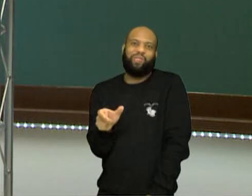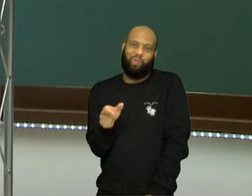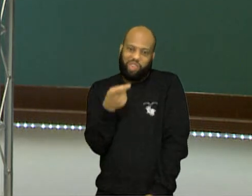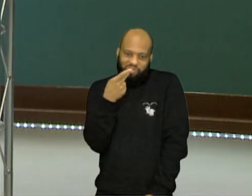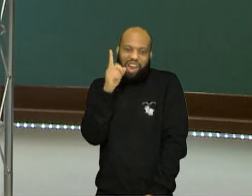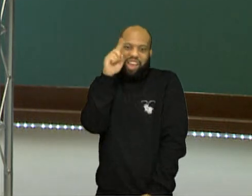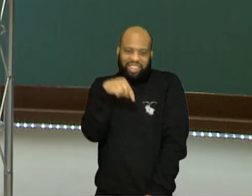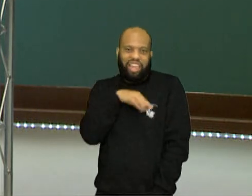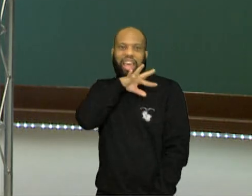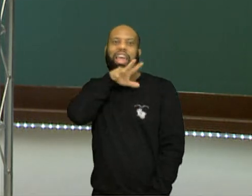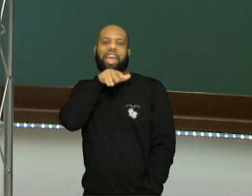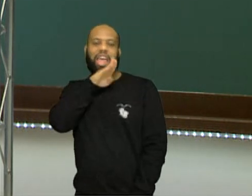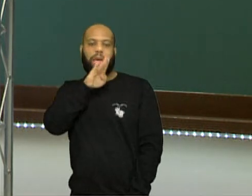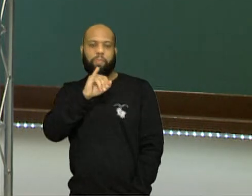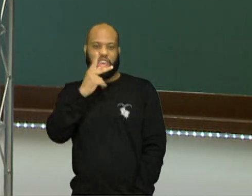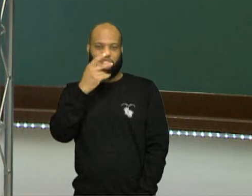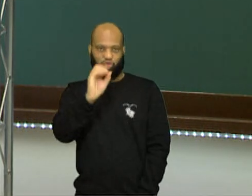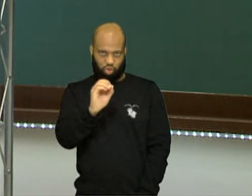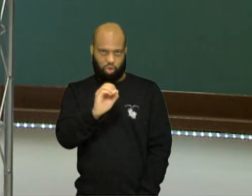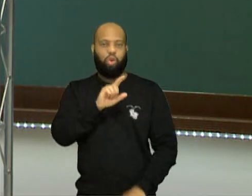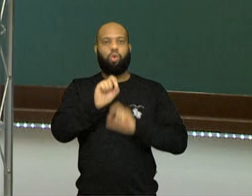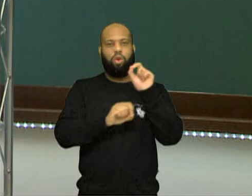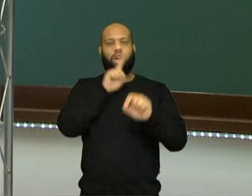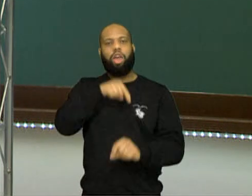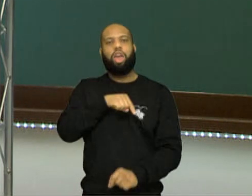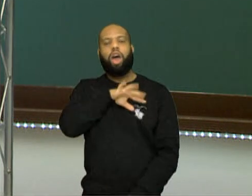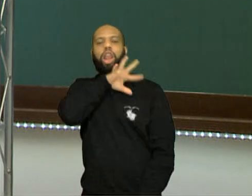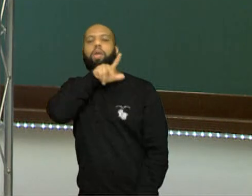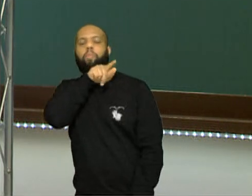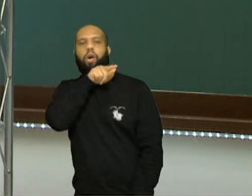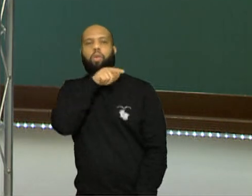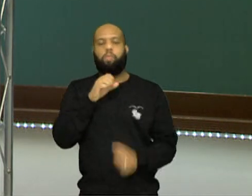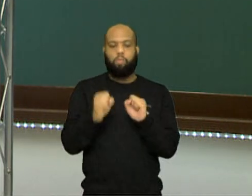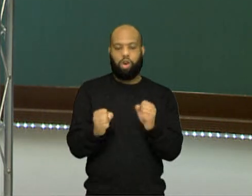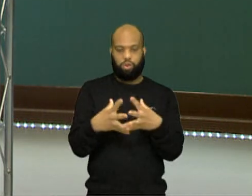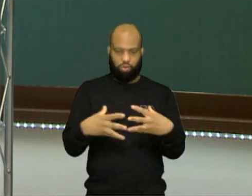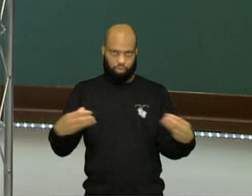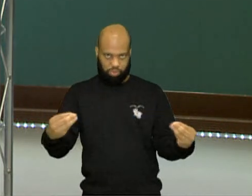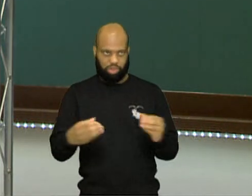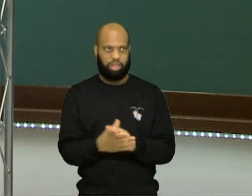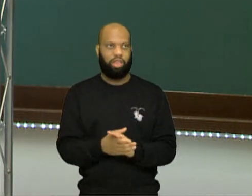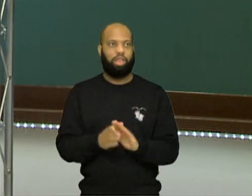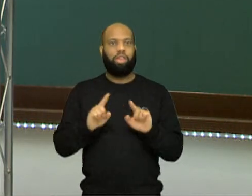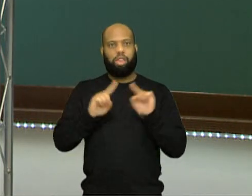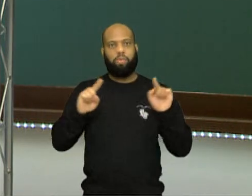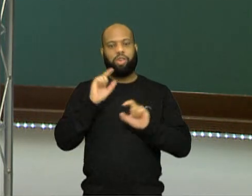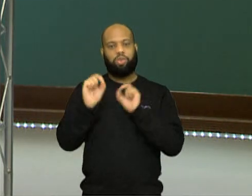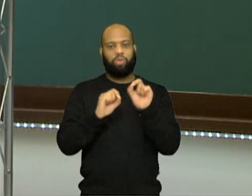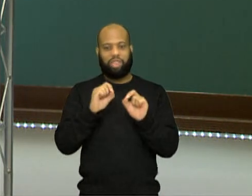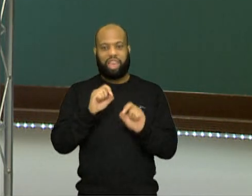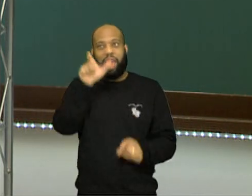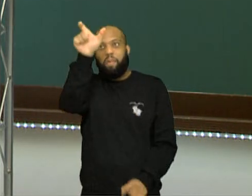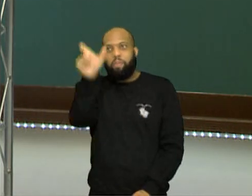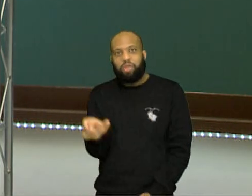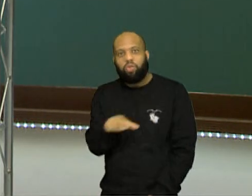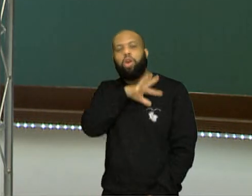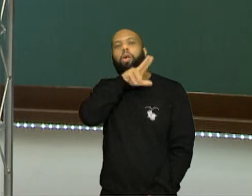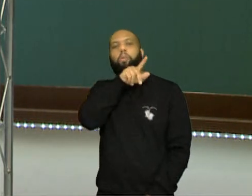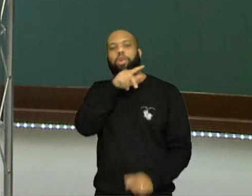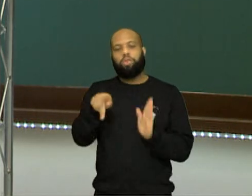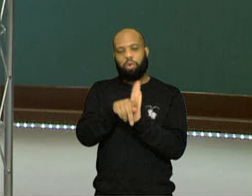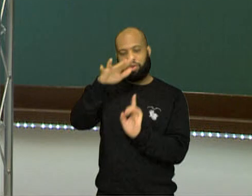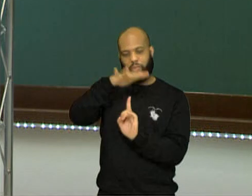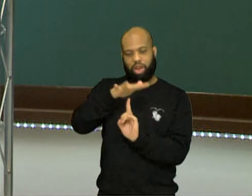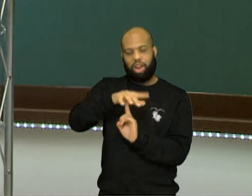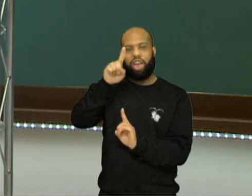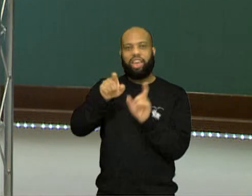em risco de extinção, os animais com risco de extinção. Já nós, aqui, né, o Bicho do Paraná, somos nós, os